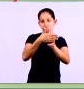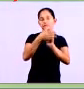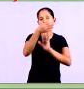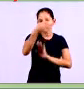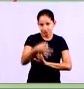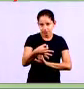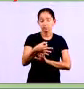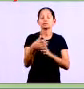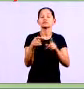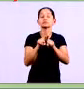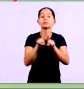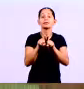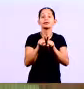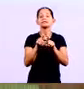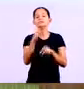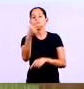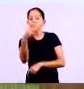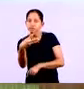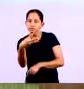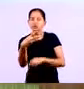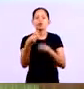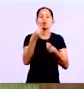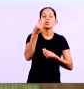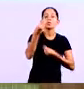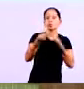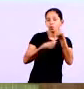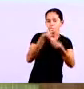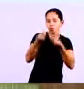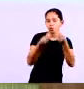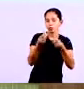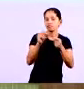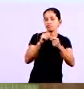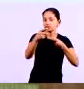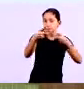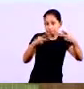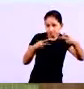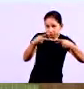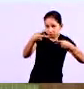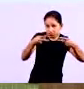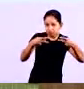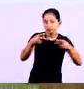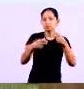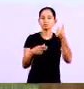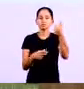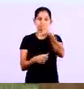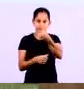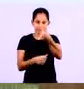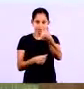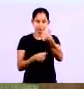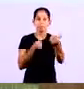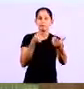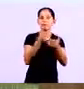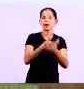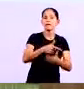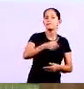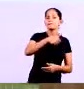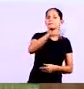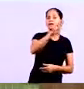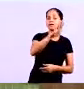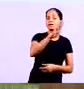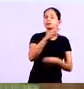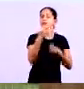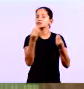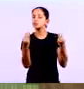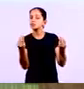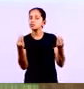Ok? Então, são os três tipos de parcelamento, de planejamento. Eu posso fazer um planejamento para pagar mais, ou eu posso fazer assim, não, vou planejar só